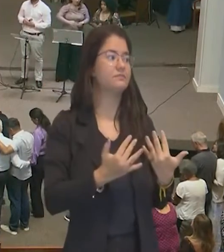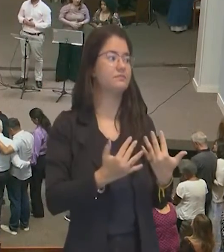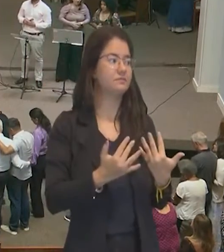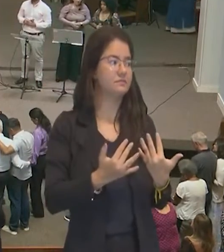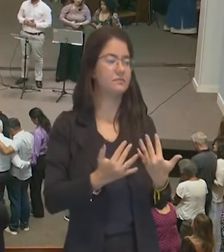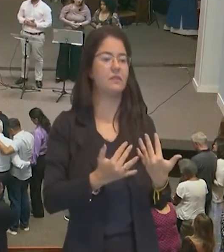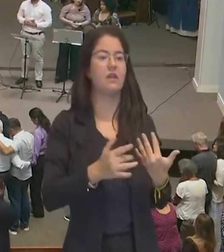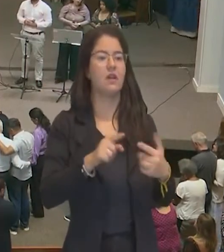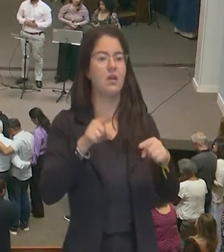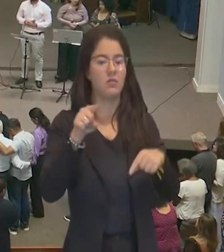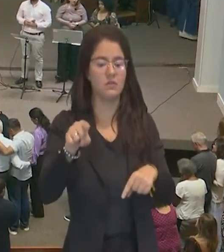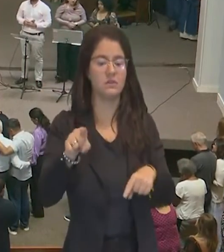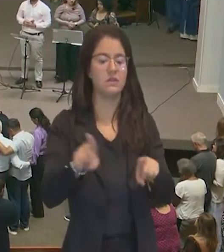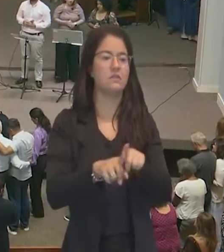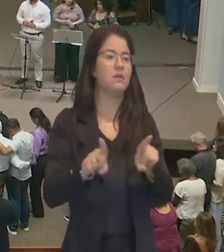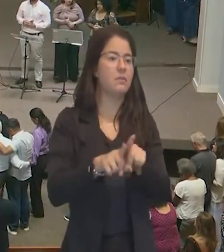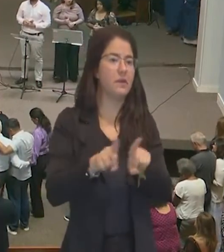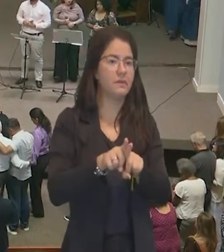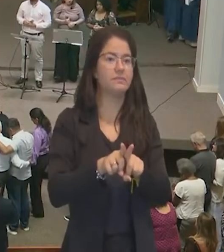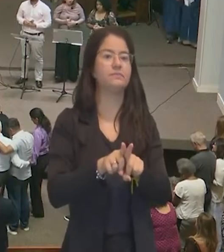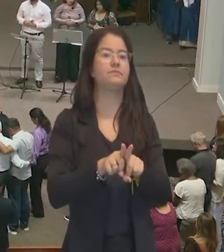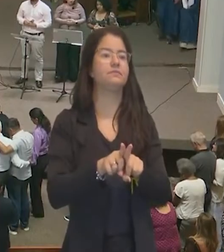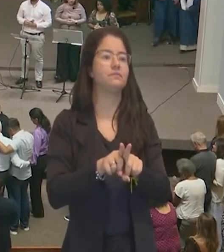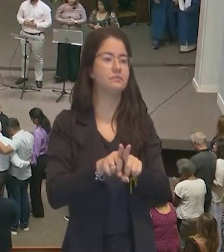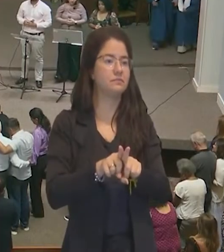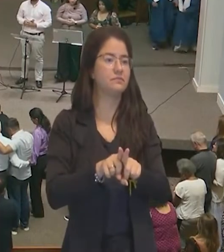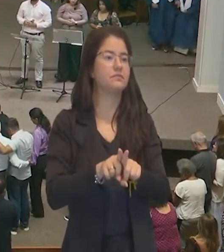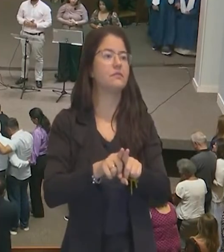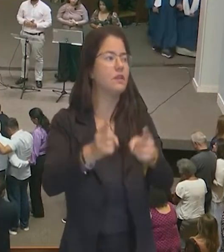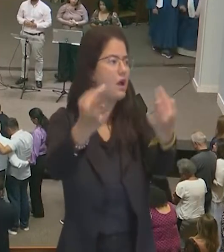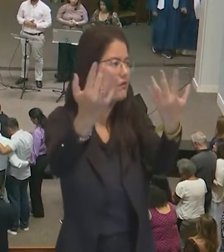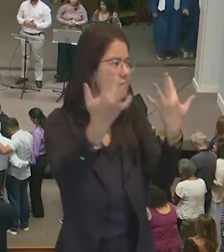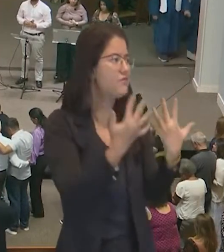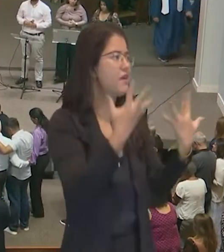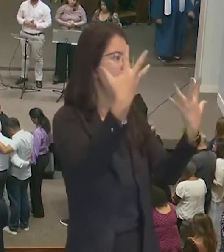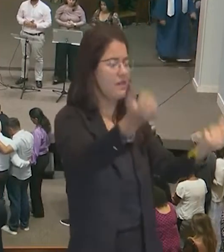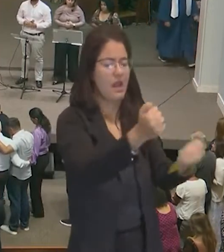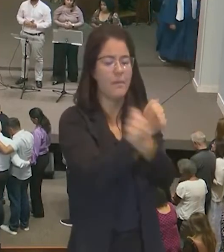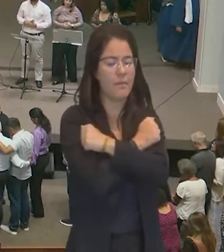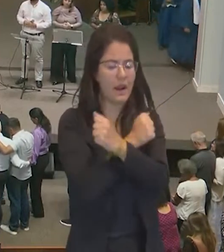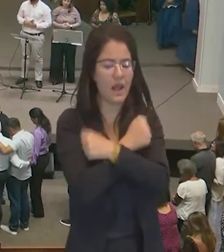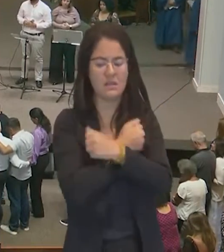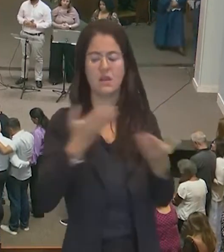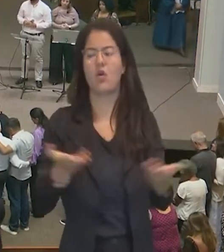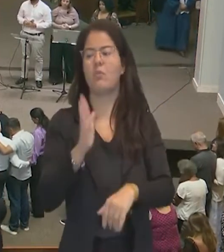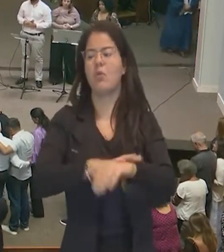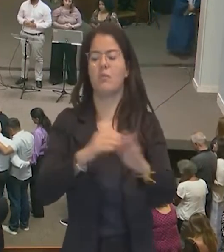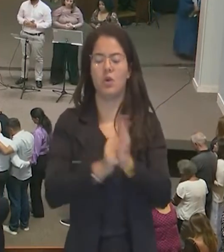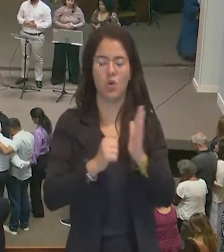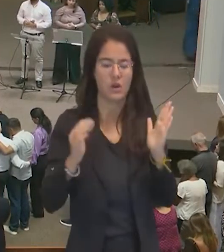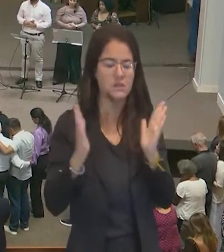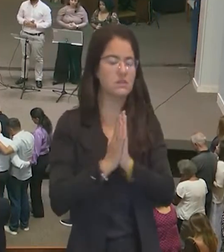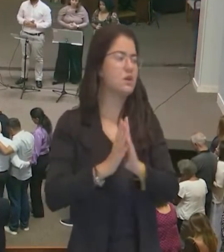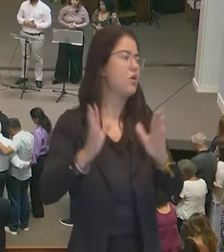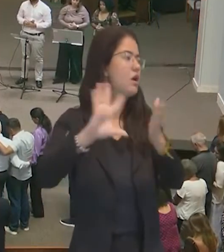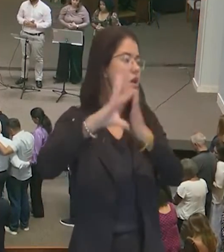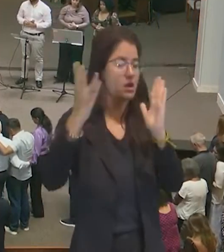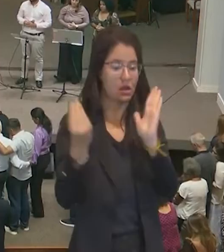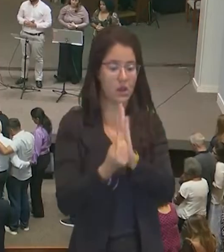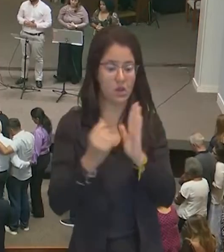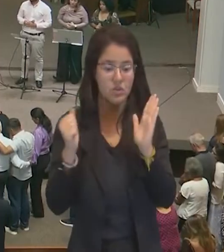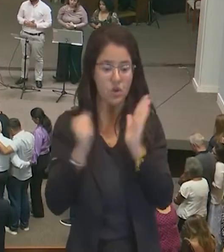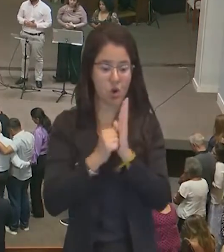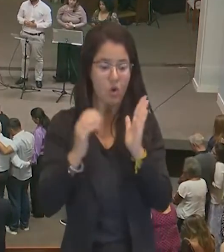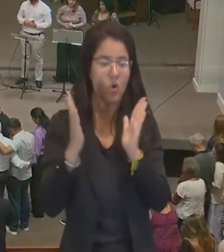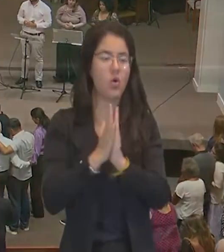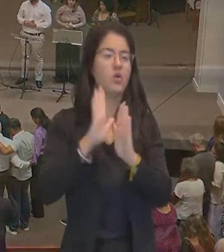vendo um casal aqui na frente, alguém aqui na frente, vem até aqui, abraça e fica orando. Igreja ora, igreja